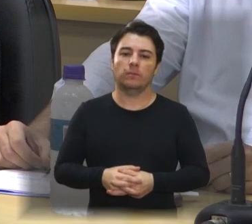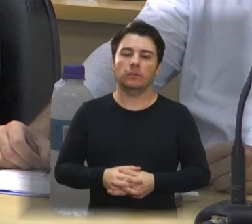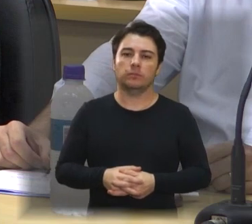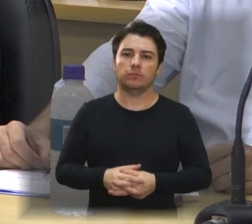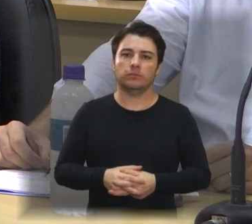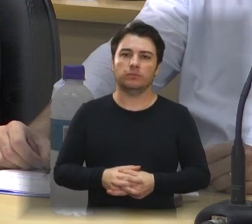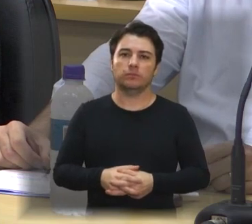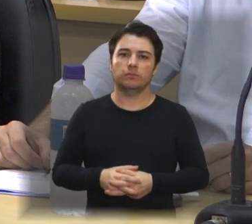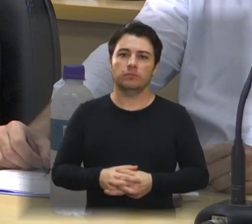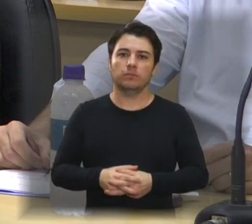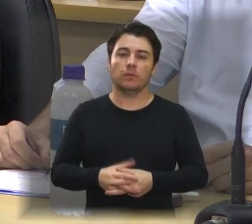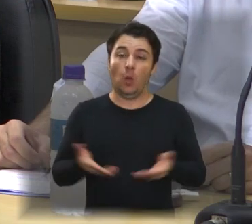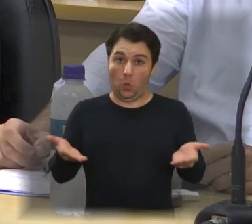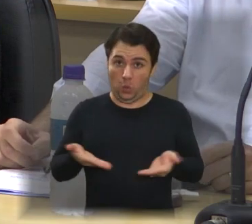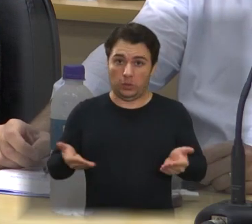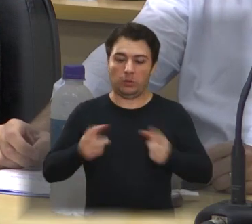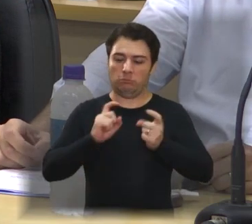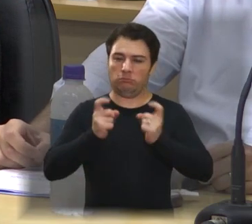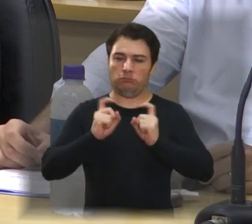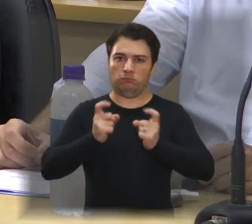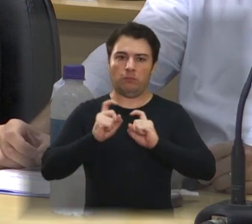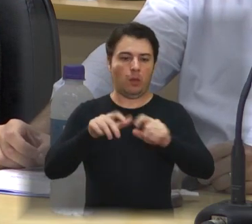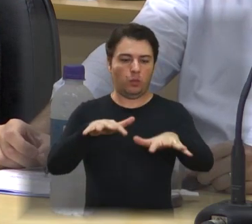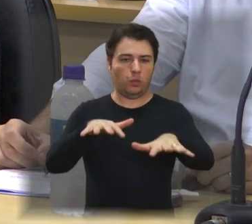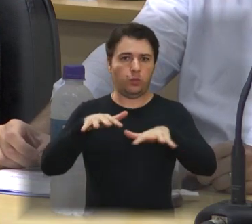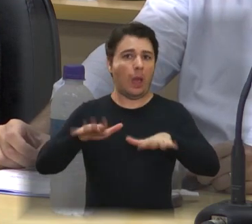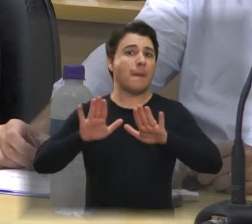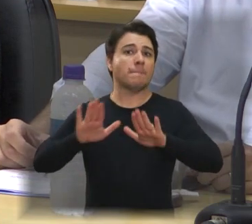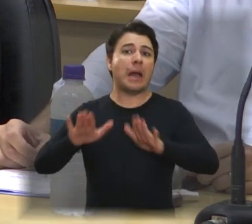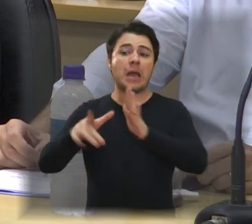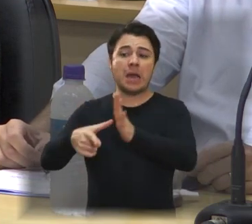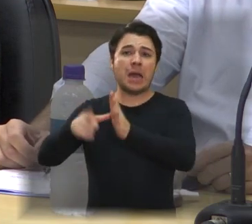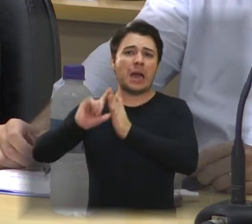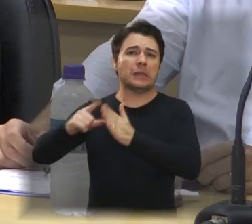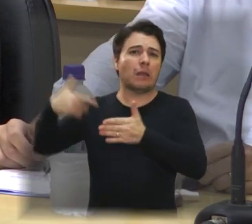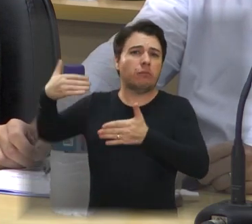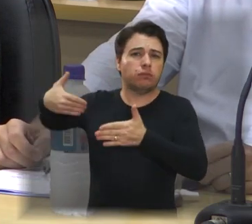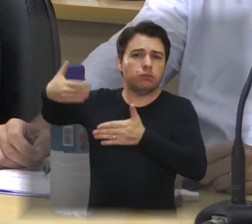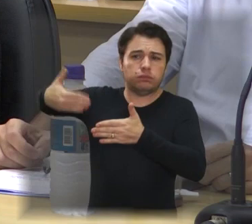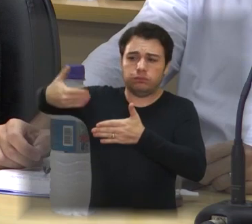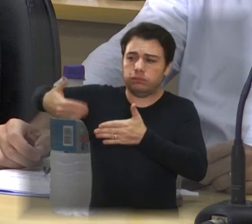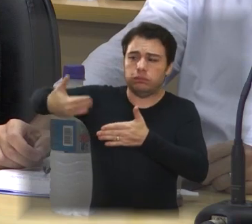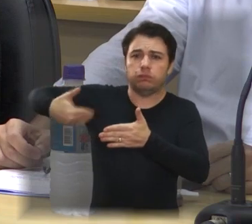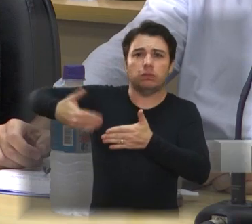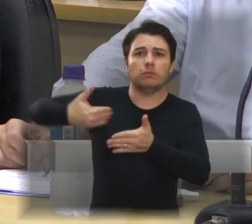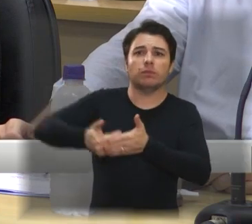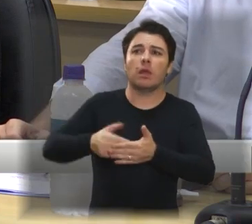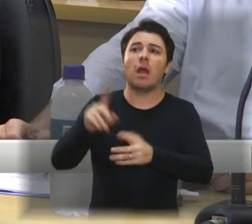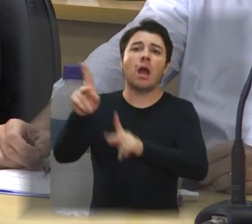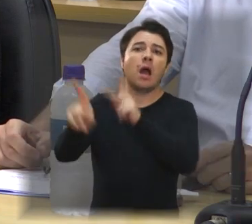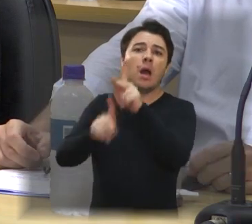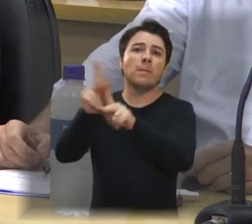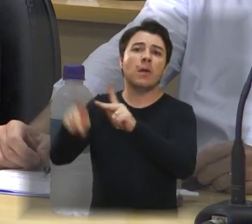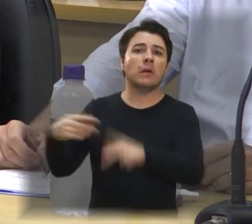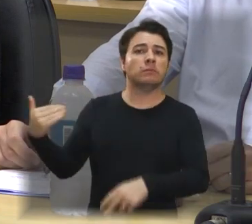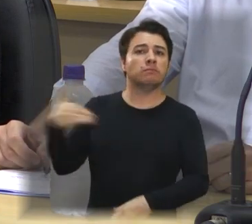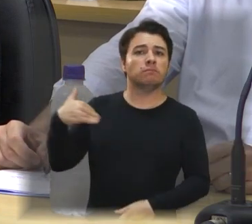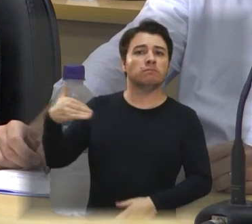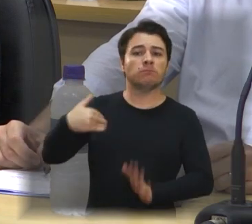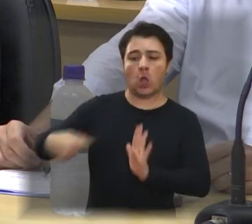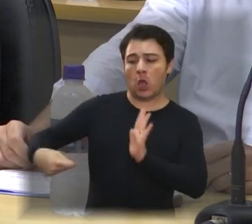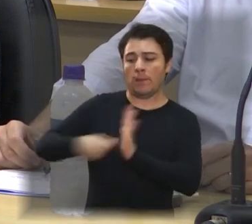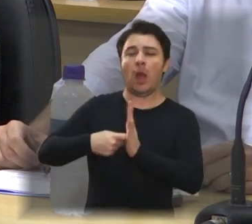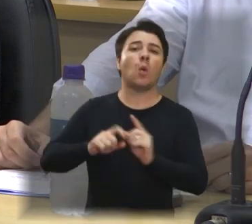pública a um histórico de documentos encaminhados pelo meu gabinete pedindo esclarecimentos em diversos